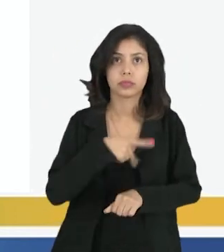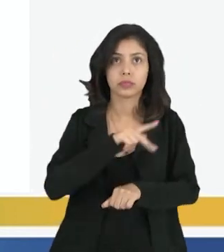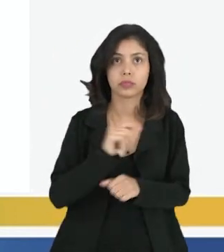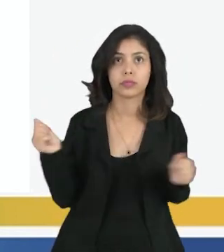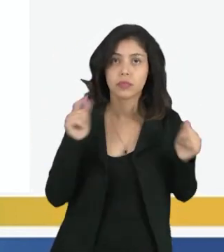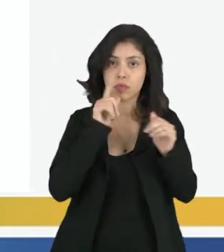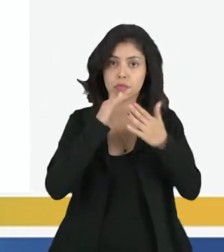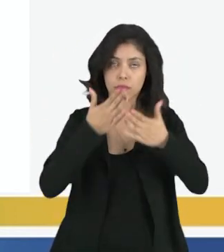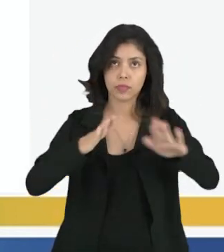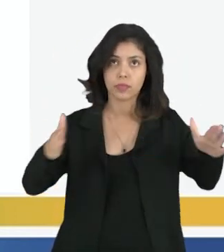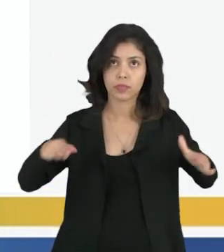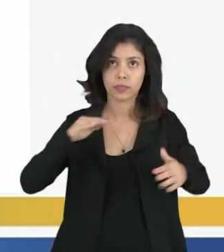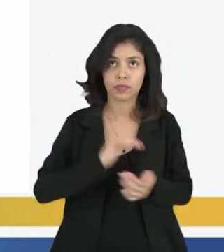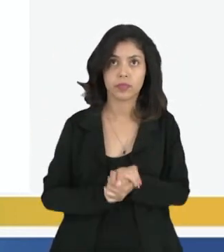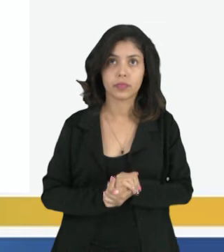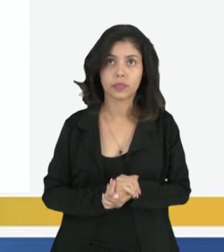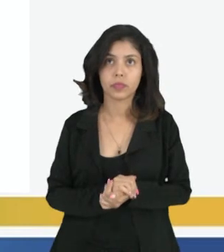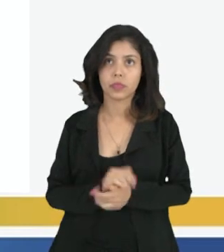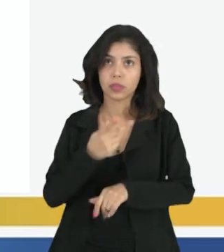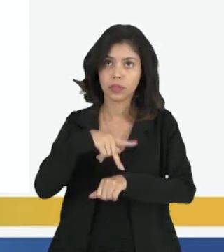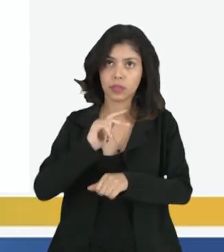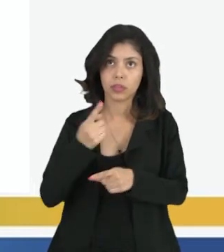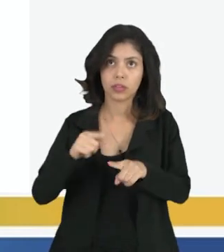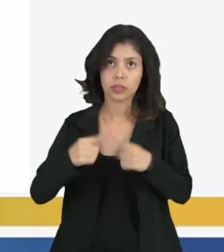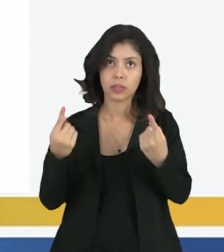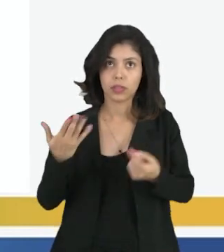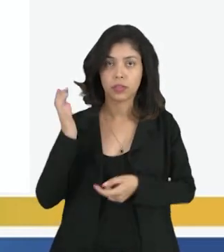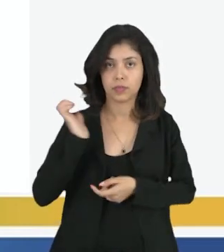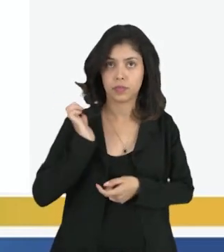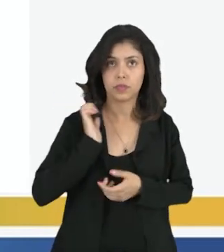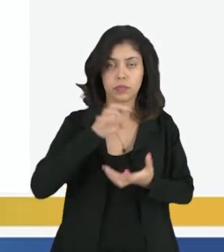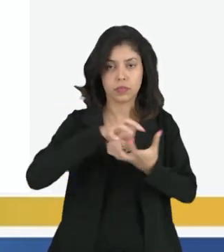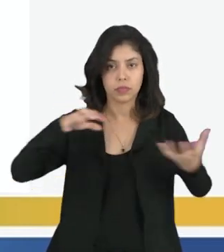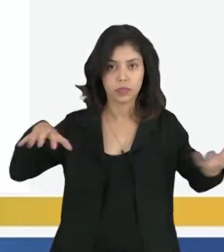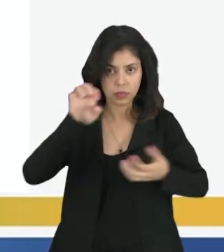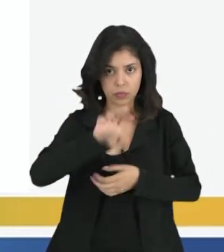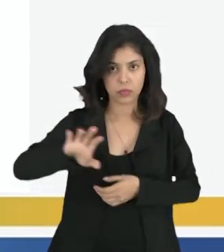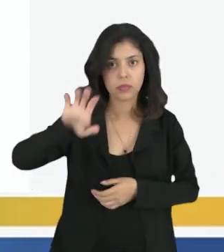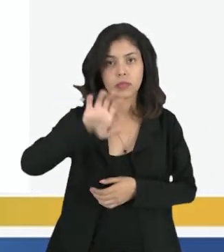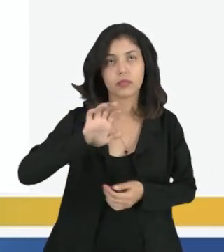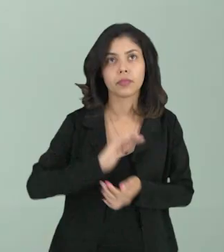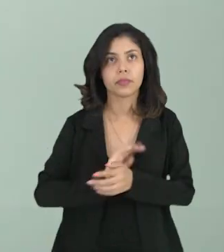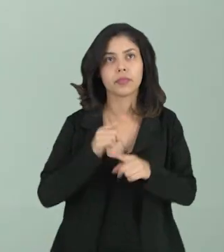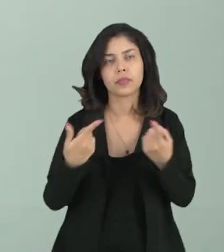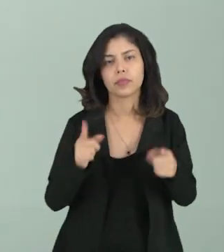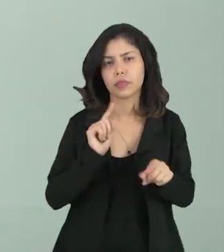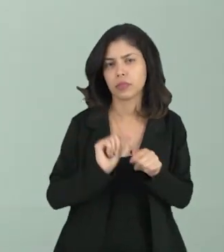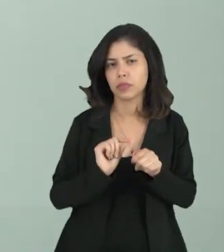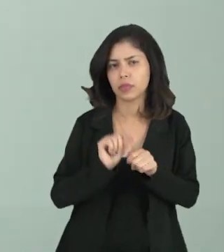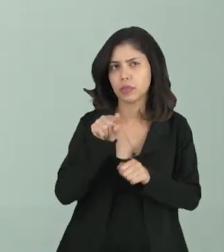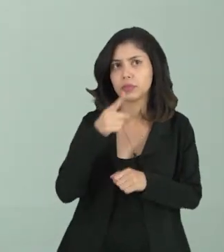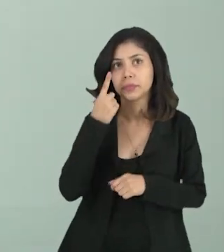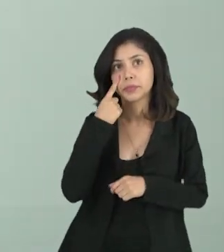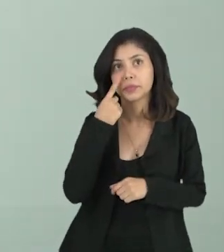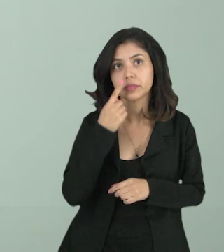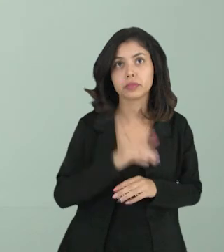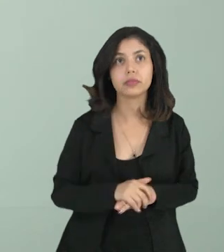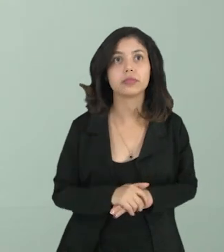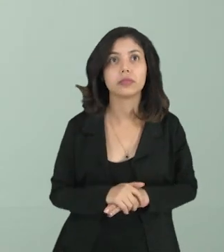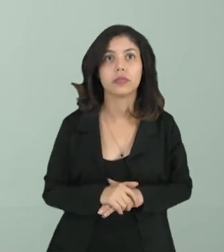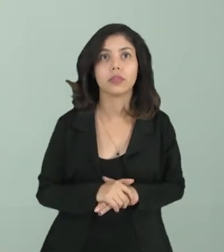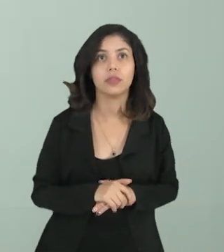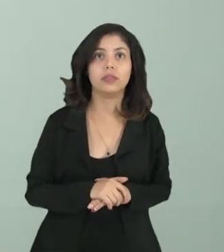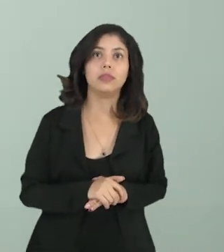país banhado pelo mar Mediterrâneo, um dos países mais ricos do continente europeu. Eu queria fazer algo para você dar uma olhada rapidinho aqui,